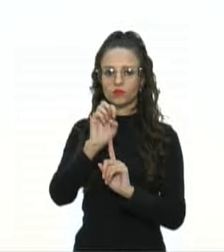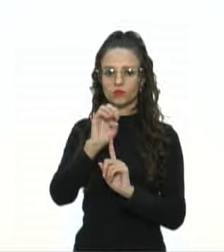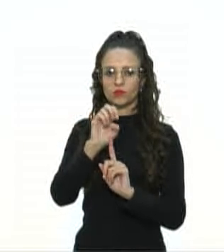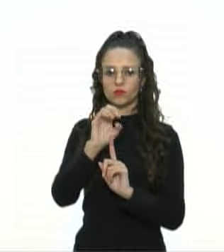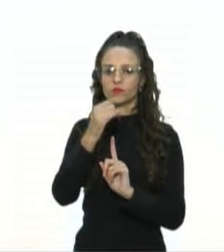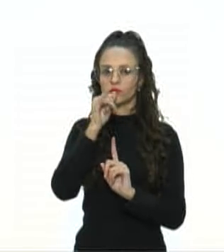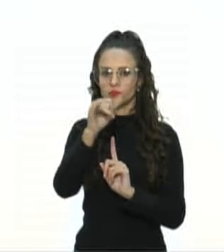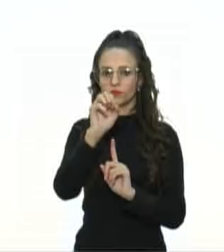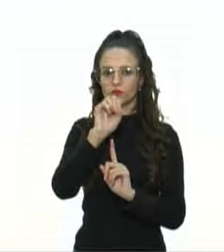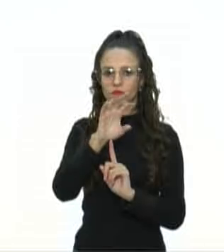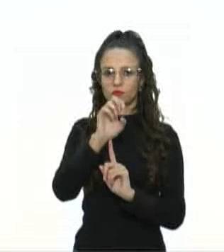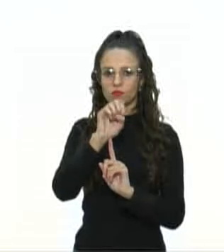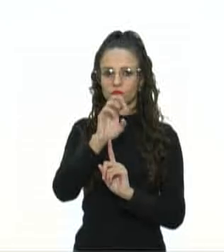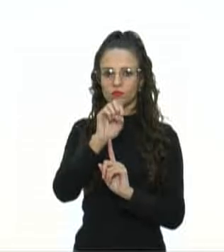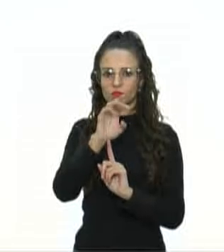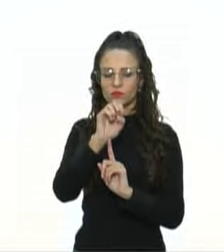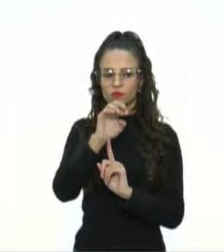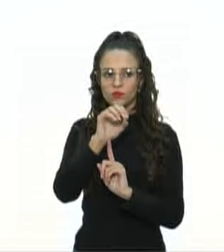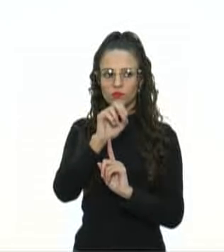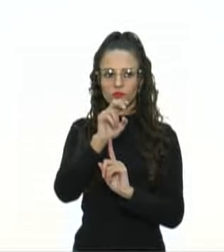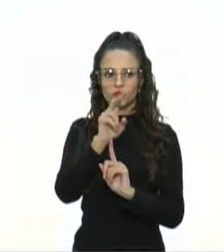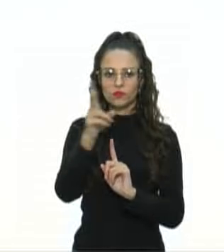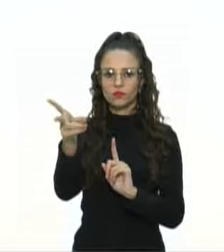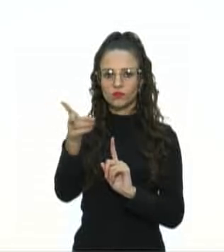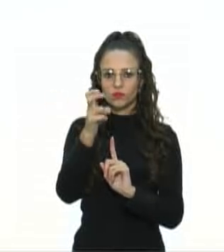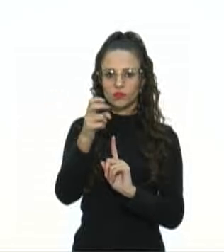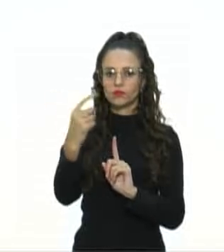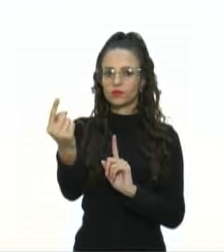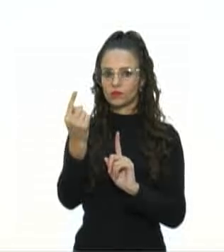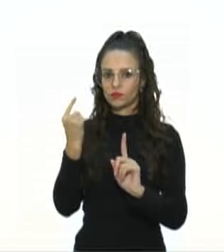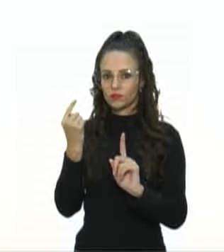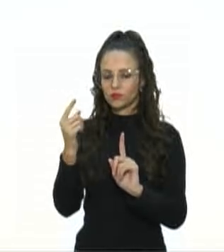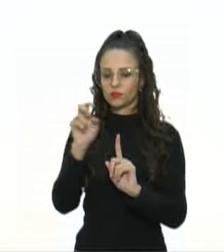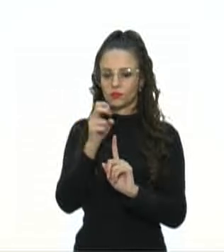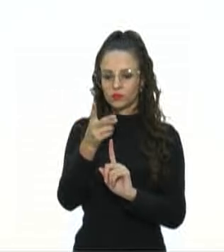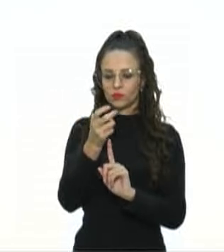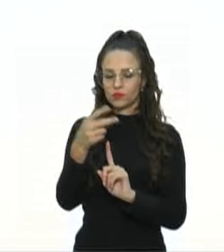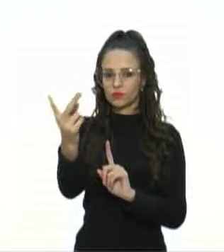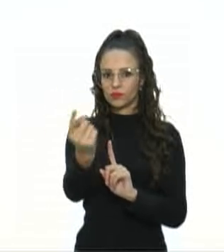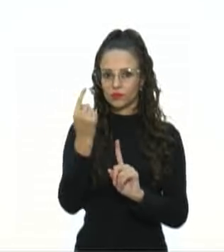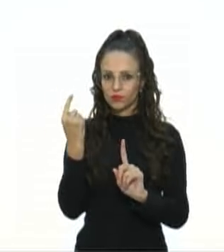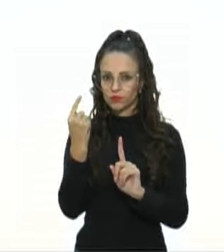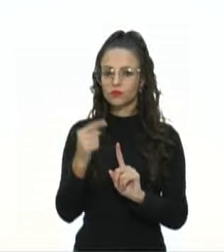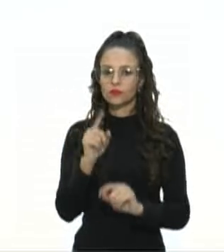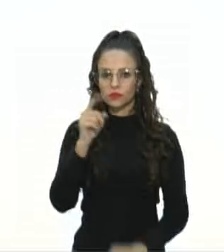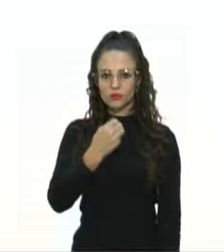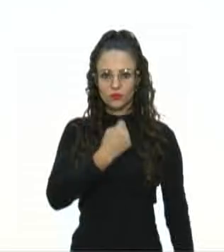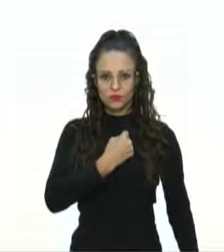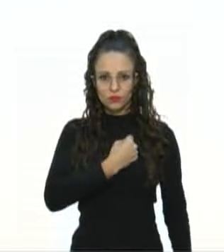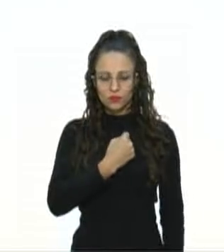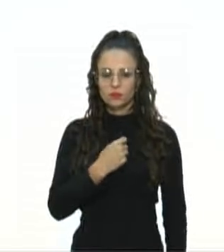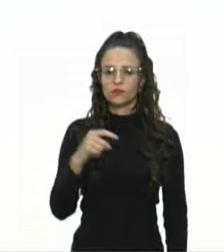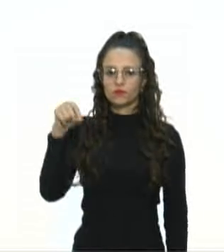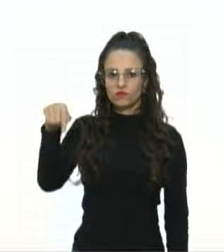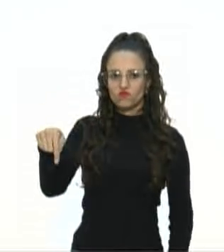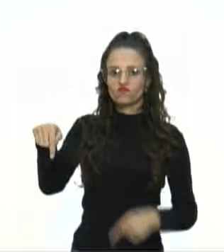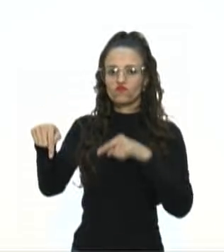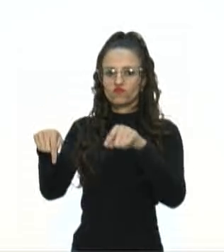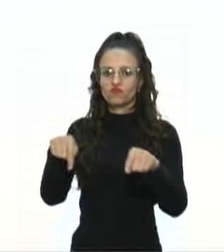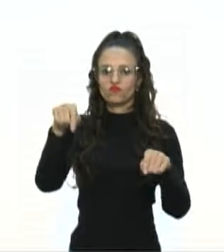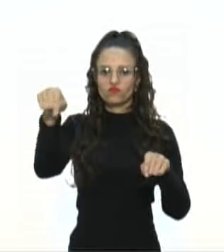vai fazer essa checagem de passada ali, né? Então são pontos, marcações numeradas e colocadas no terreno, em